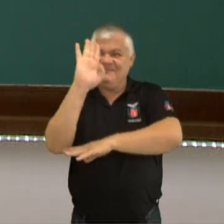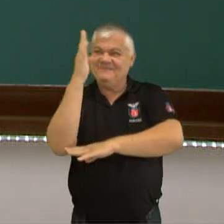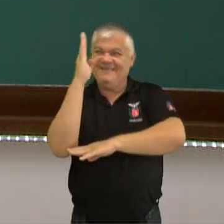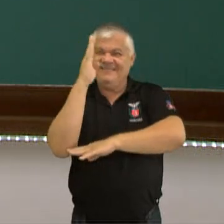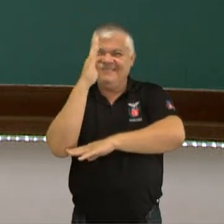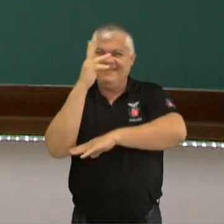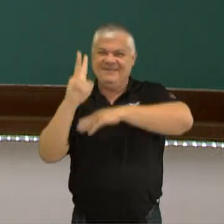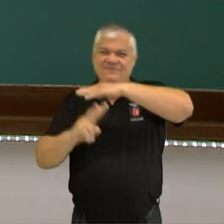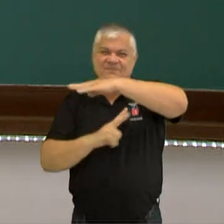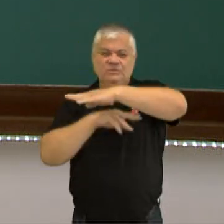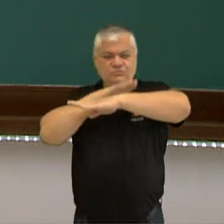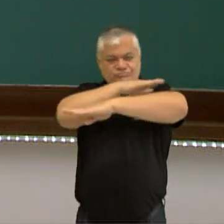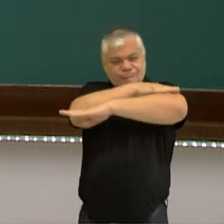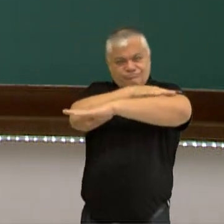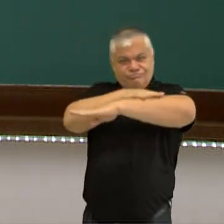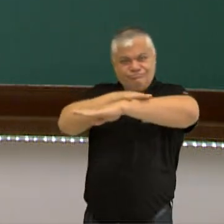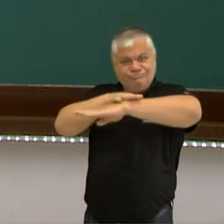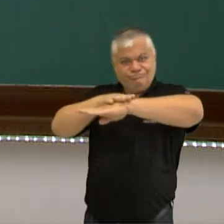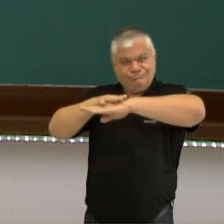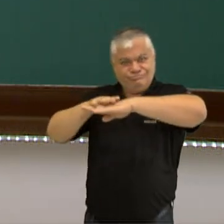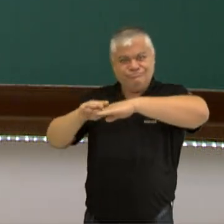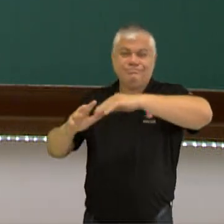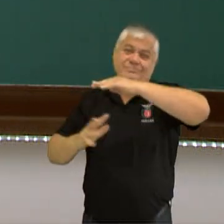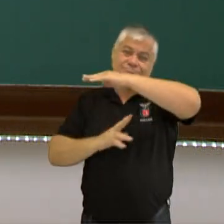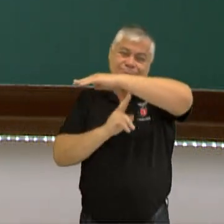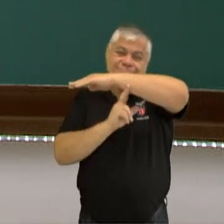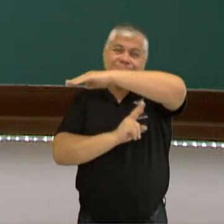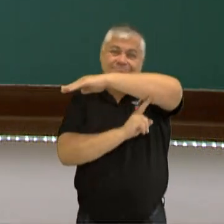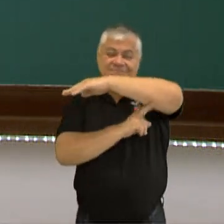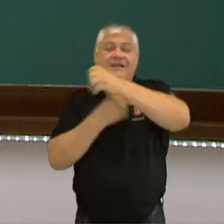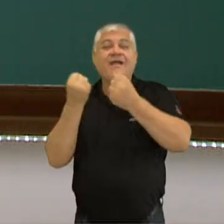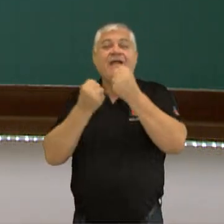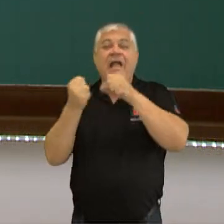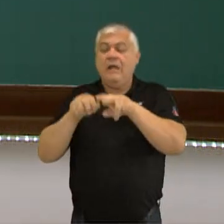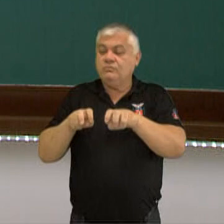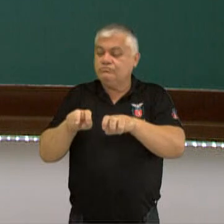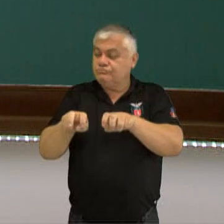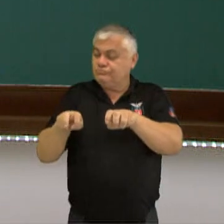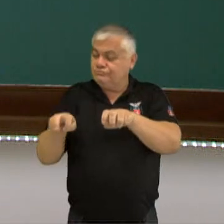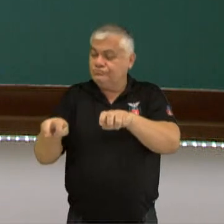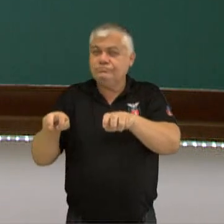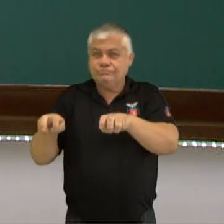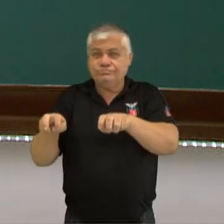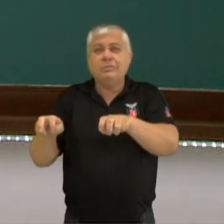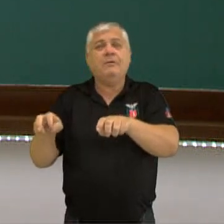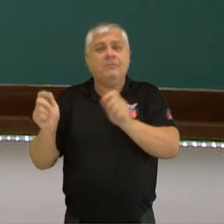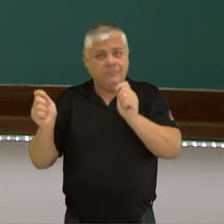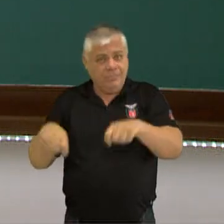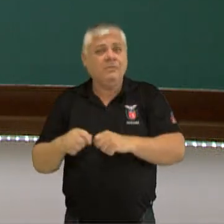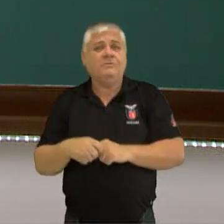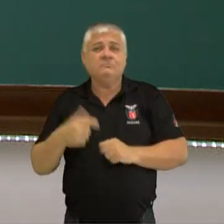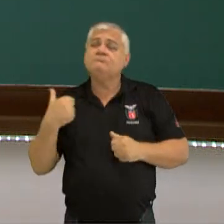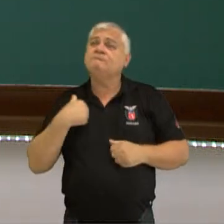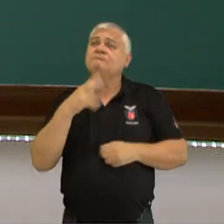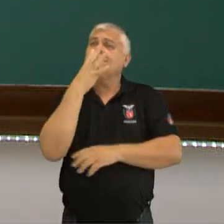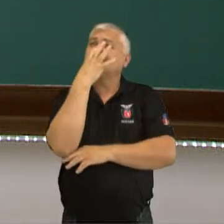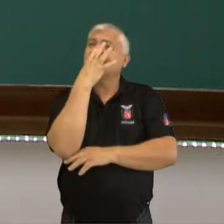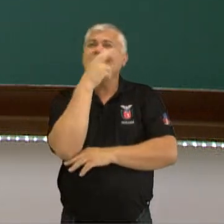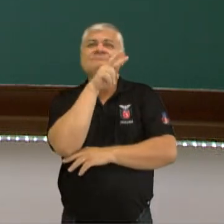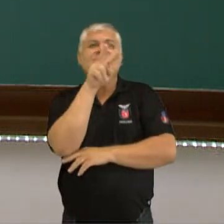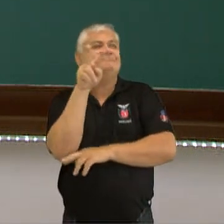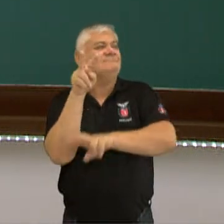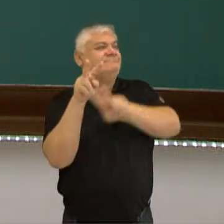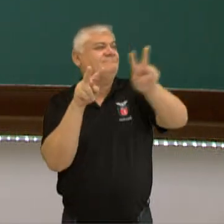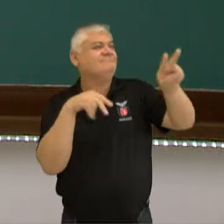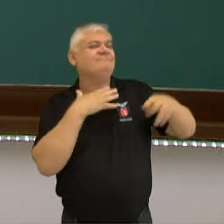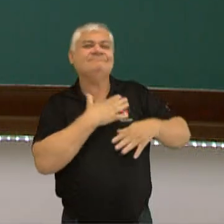uma calçada, ele pode ter feito um estacionamento para as pessoas colocarem seus carros e curtirem esse local. Então, é